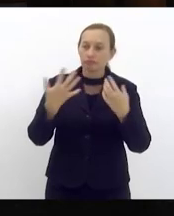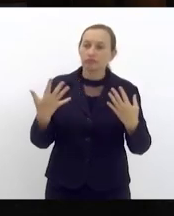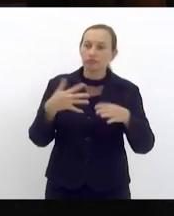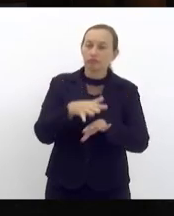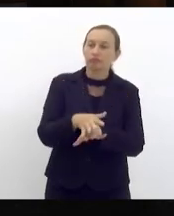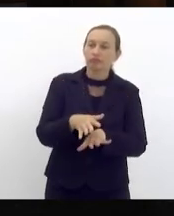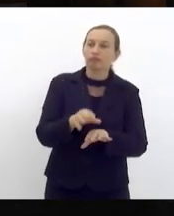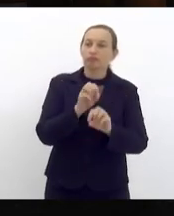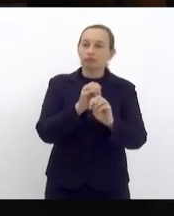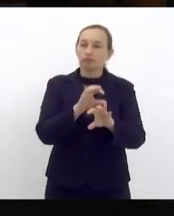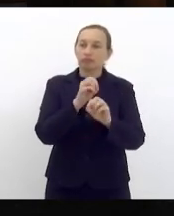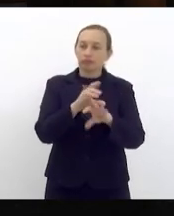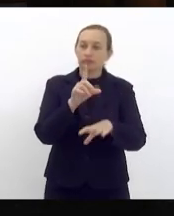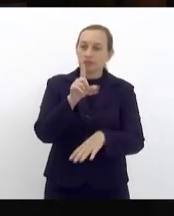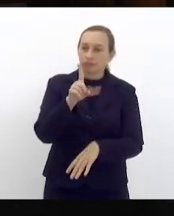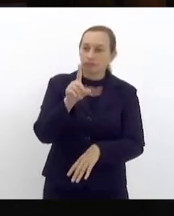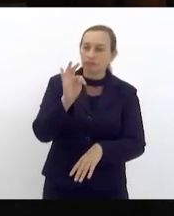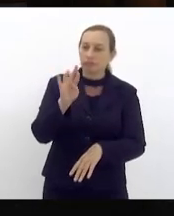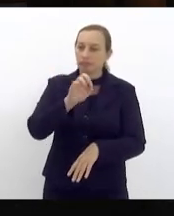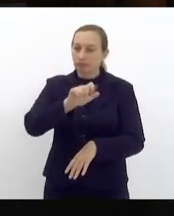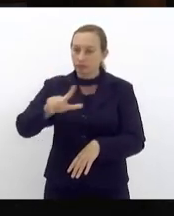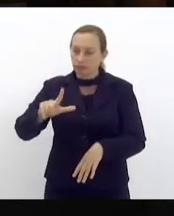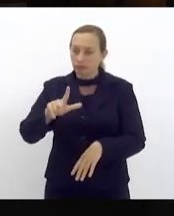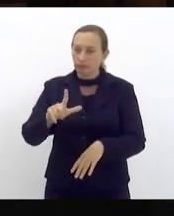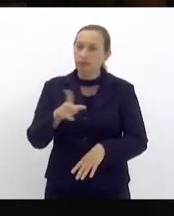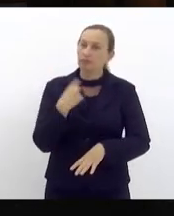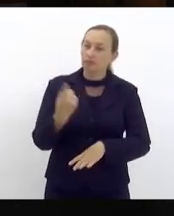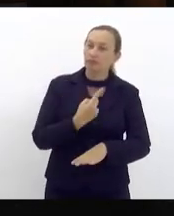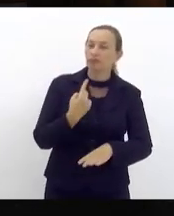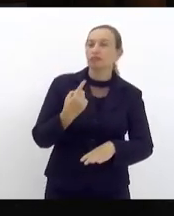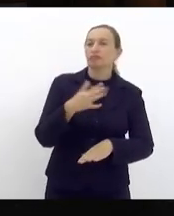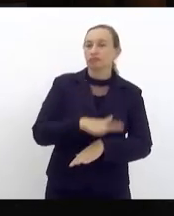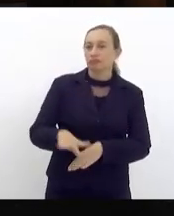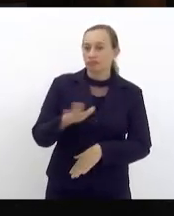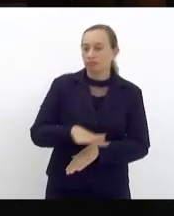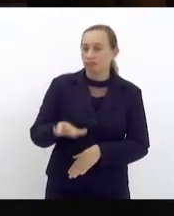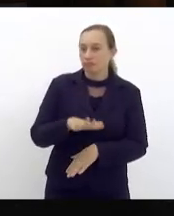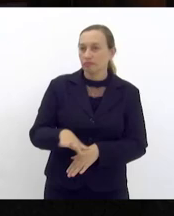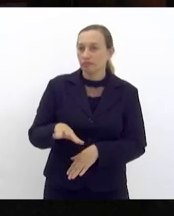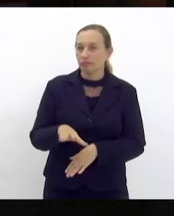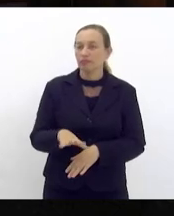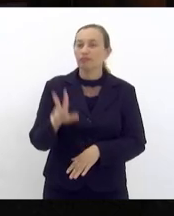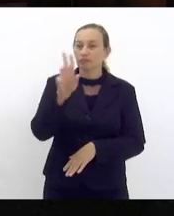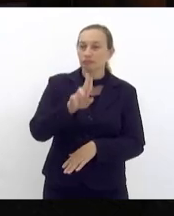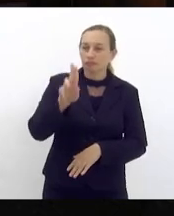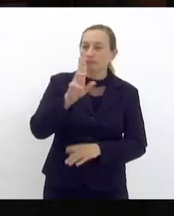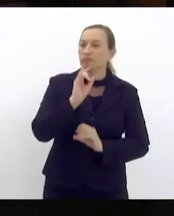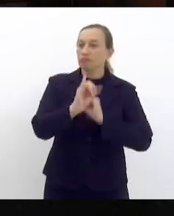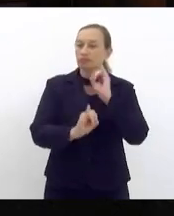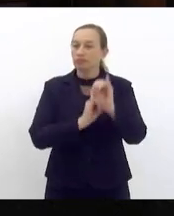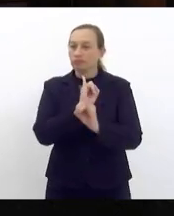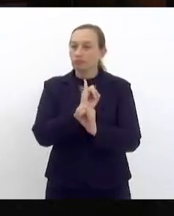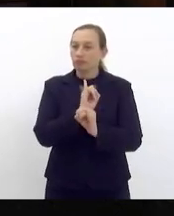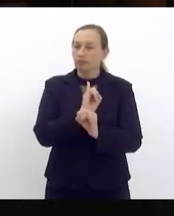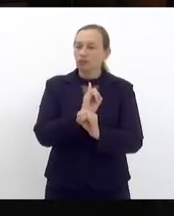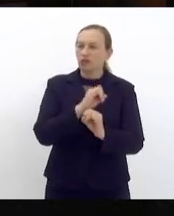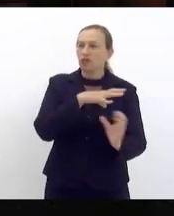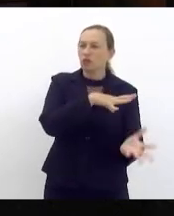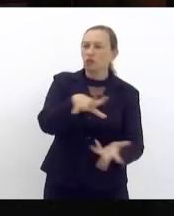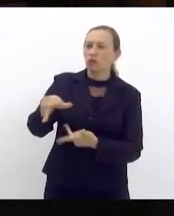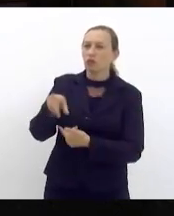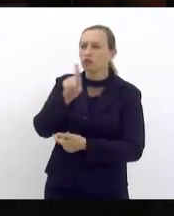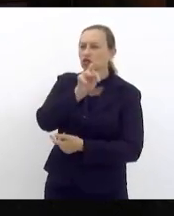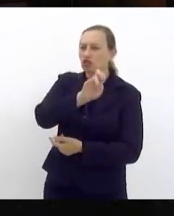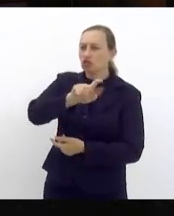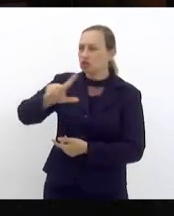educação digital letramento digital para as nossas crianças como se usa a internet o mundo digital de